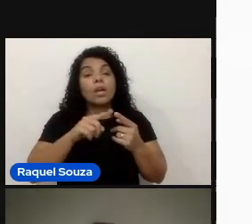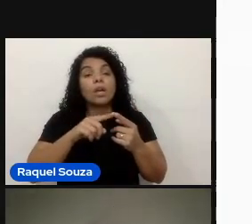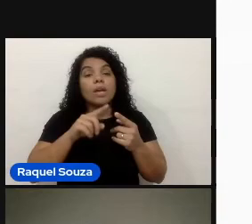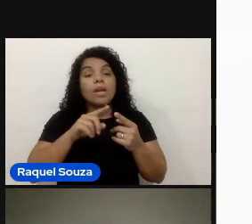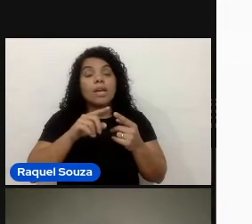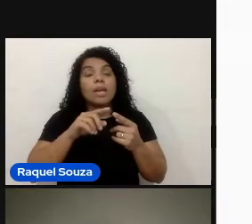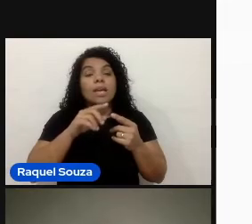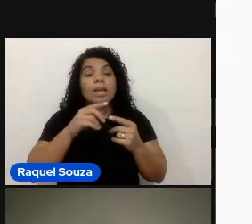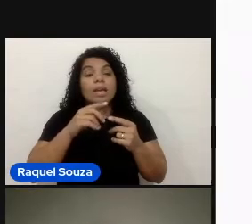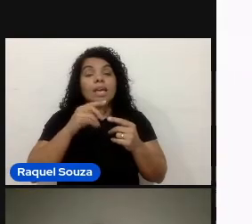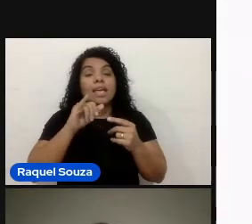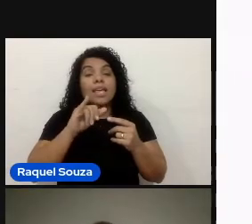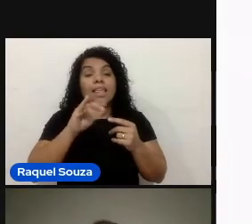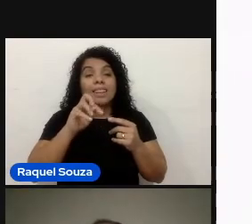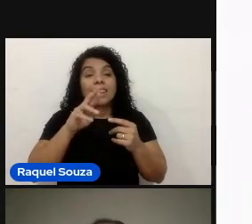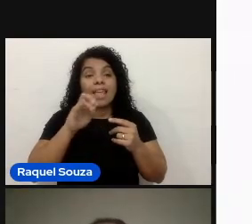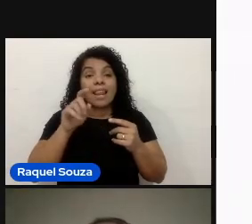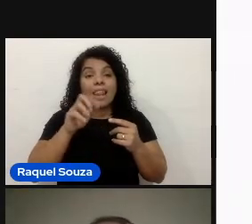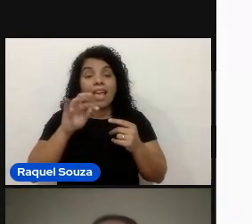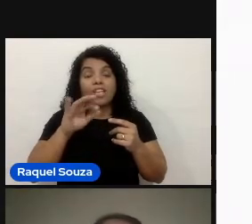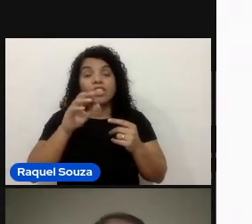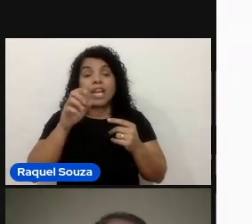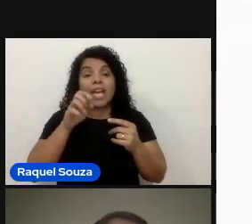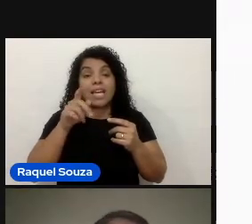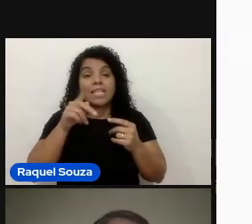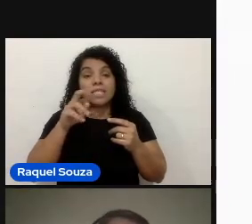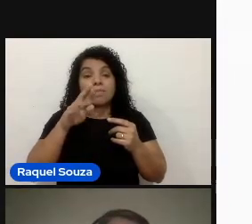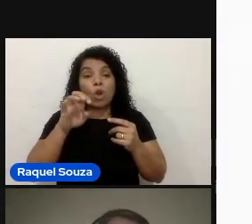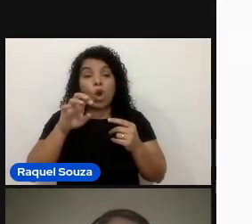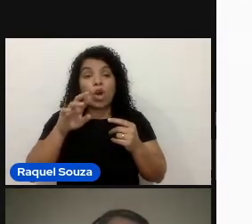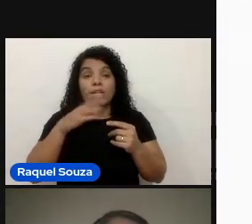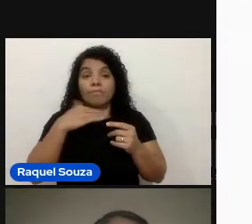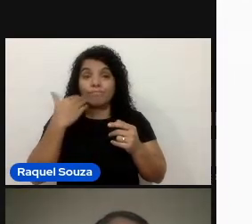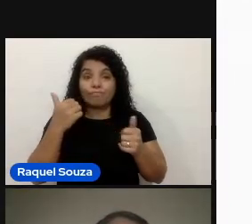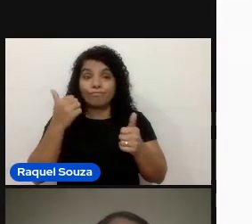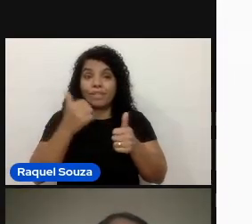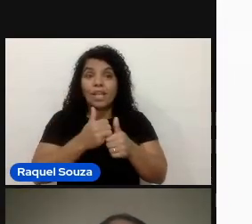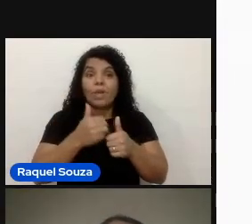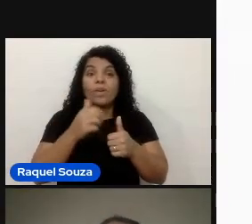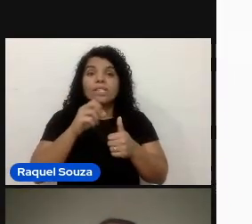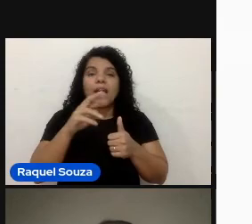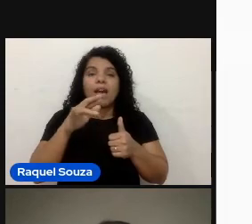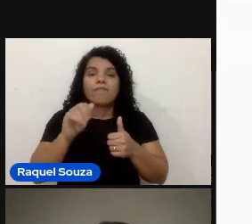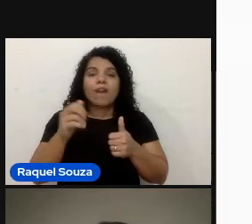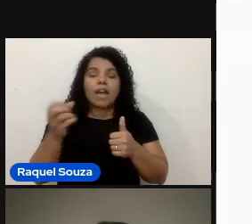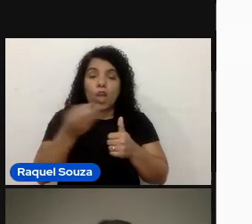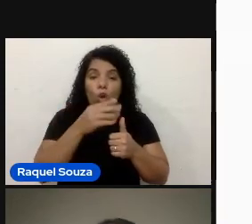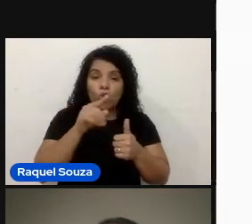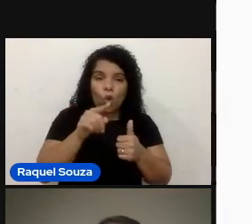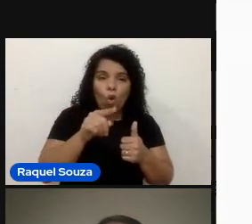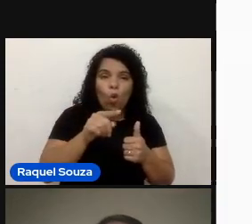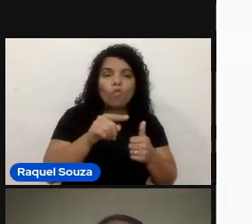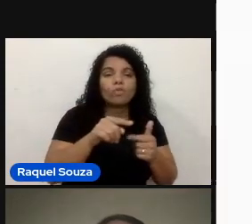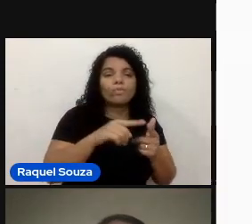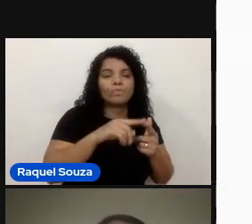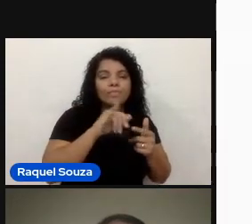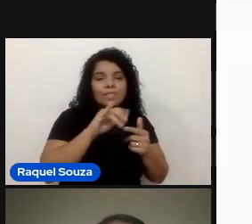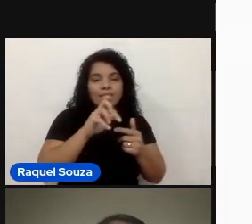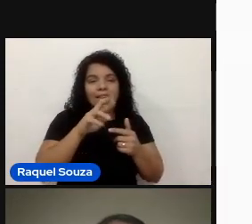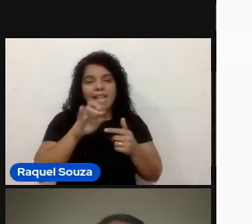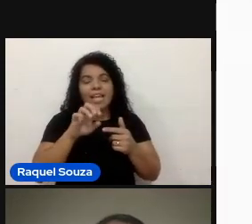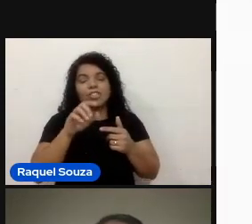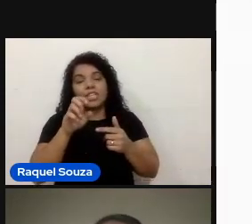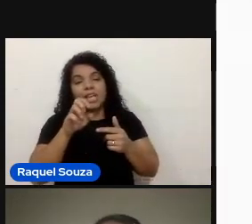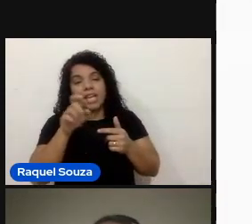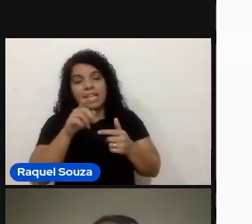muito triste com isso. Mas o Safari é o novo Internet Explorer, então é muito complicado. Muitas vezes a gente tem